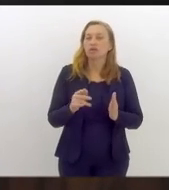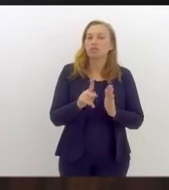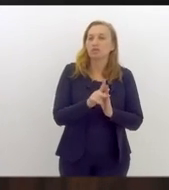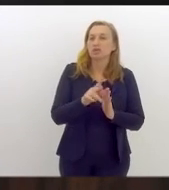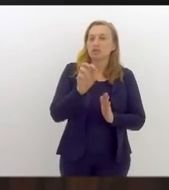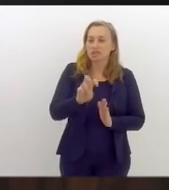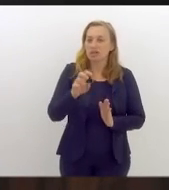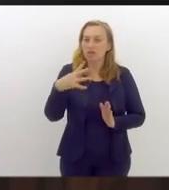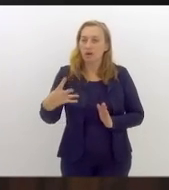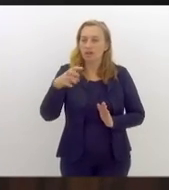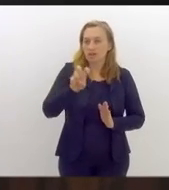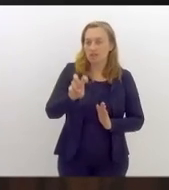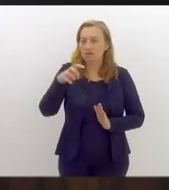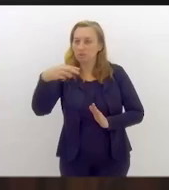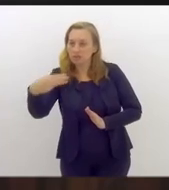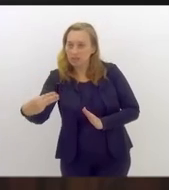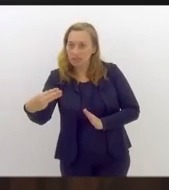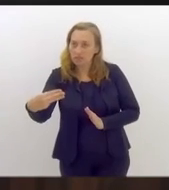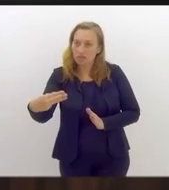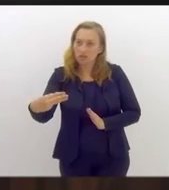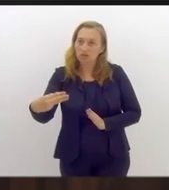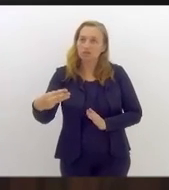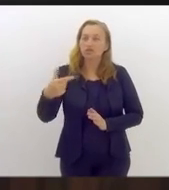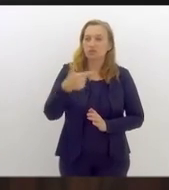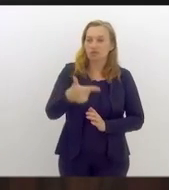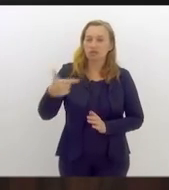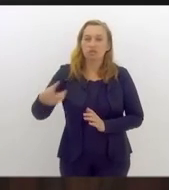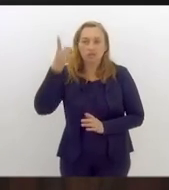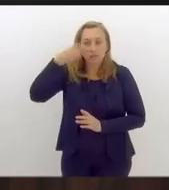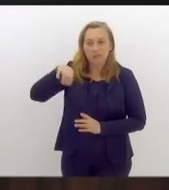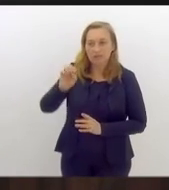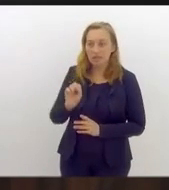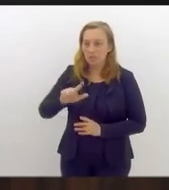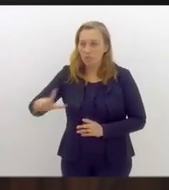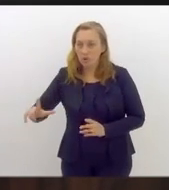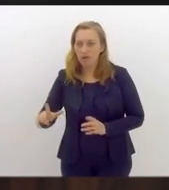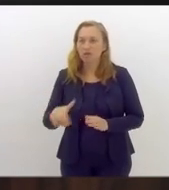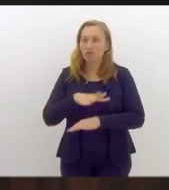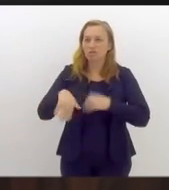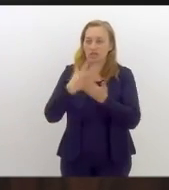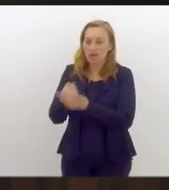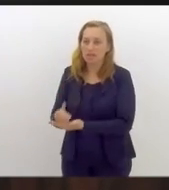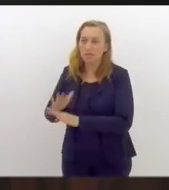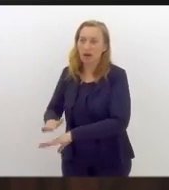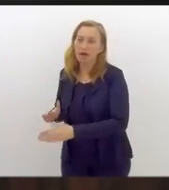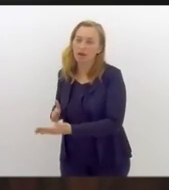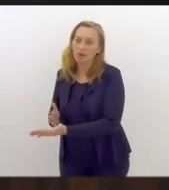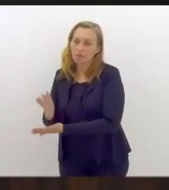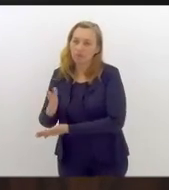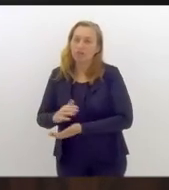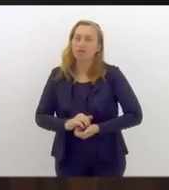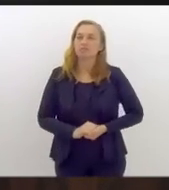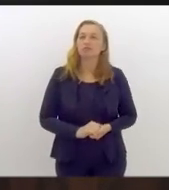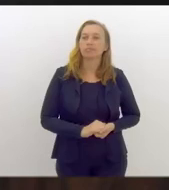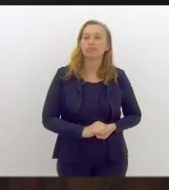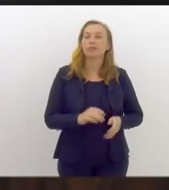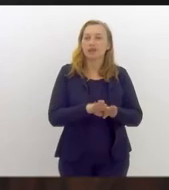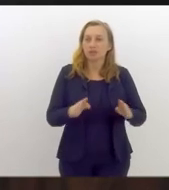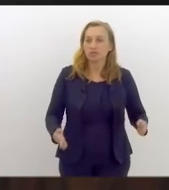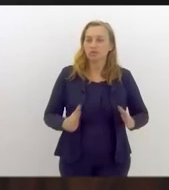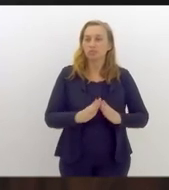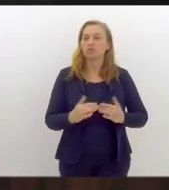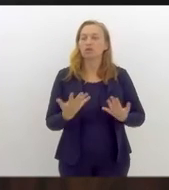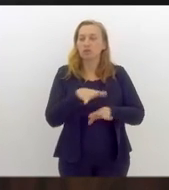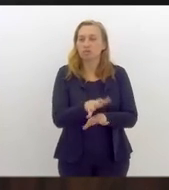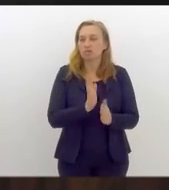projeto 5453 de 22, do deputado Samuel Malafaia. Senhores que aprovam, permaneçam como estão, aprovado. Há sobre a mesa,